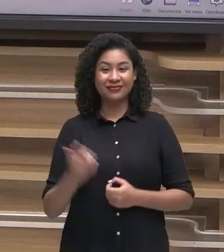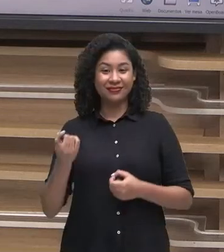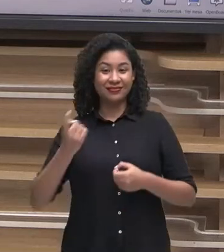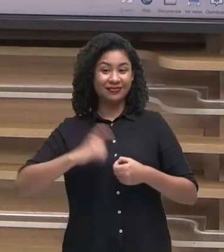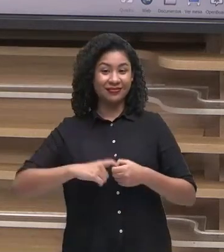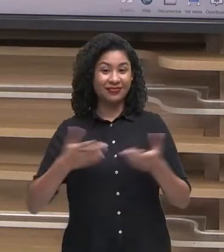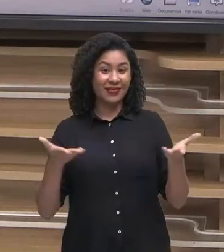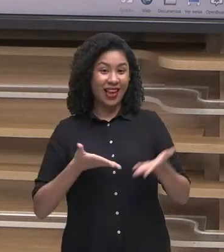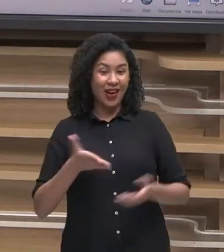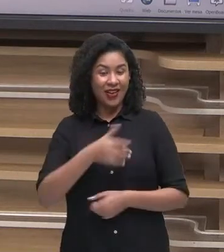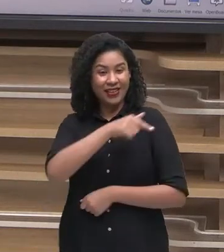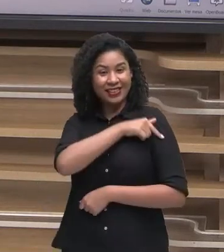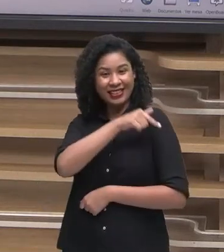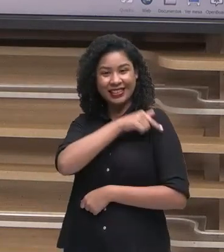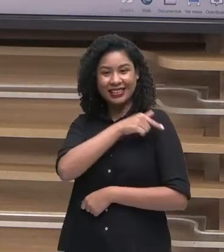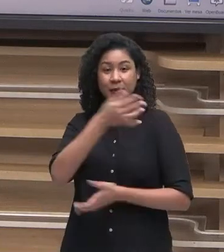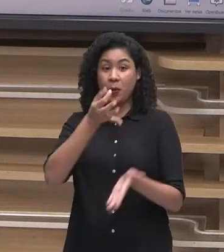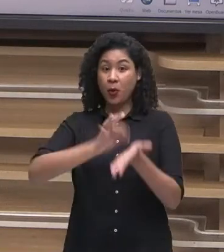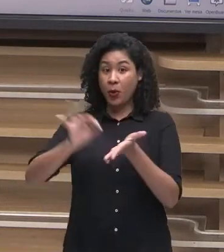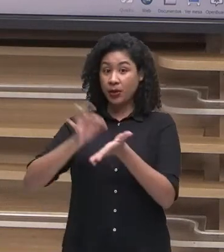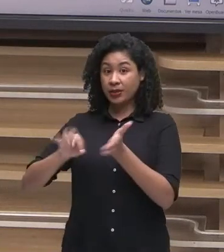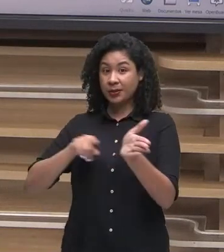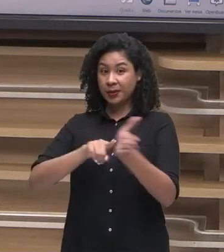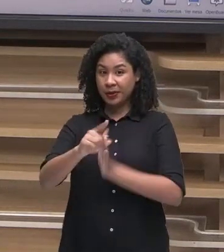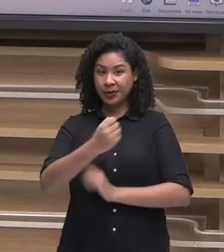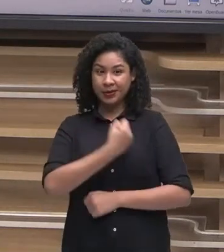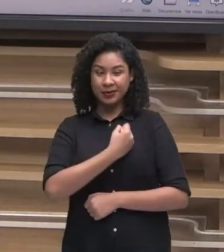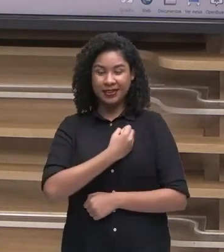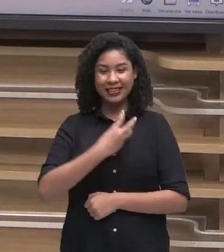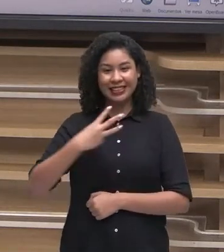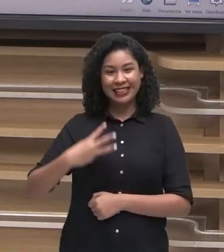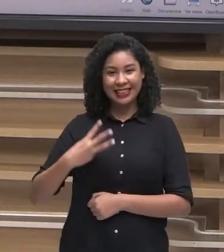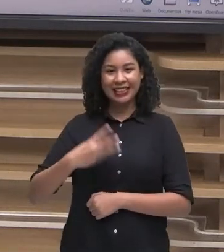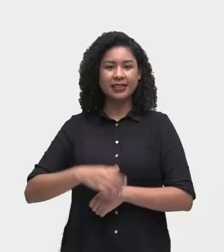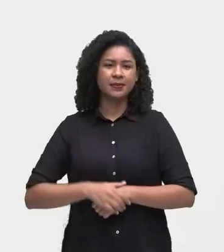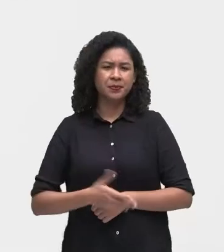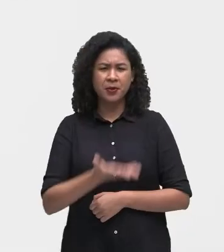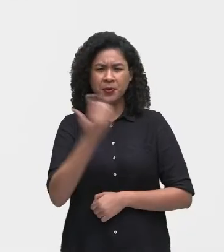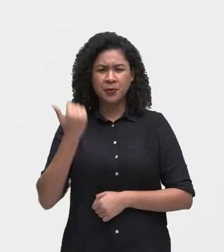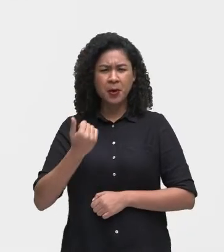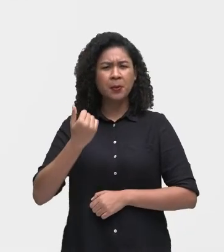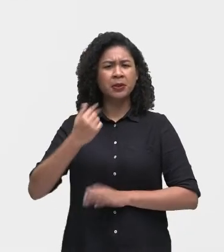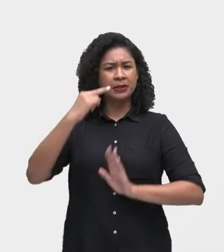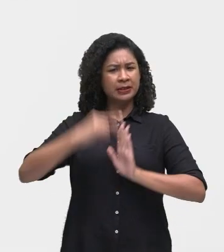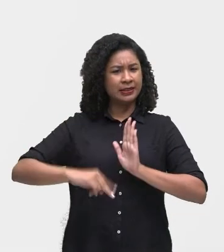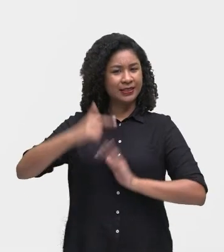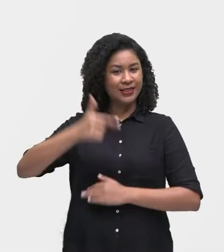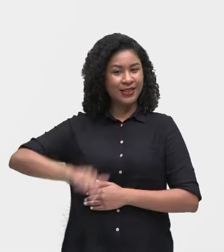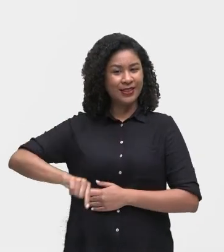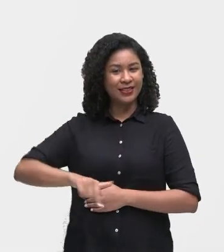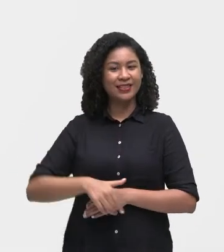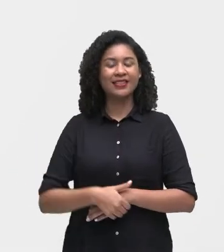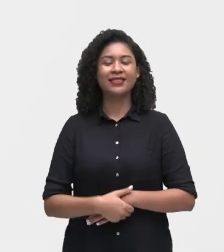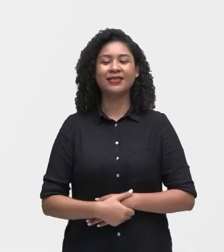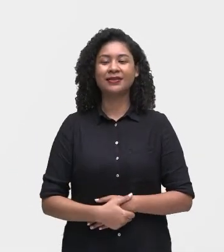voltamos 7º ano para corrigir a terceira questão. Vamos relembrar essa questão na tela para a gente.